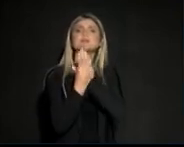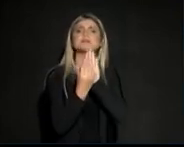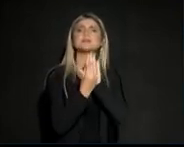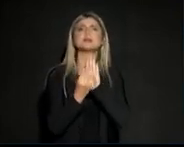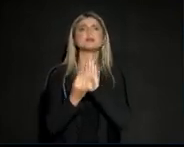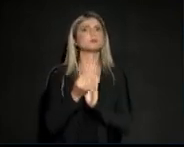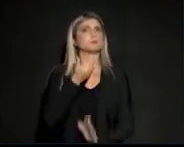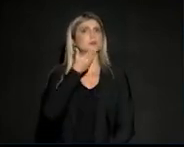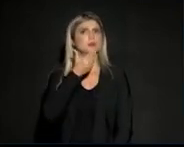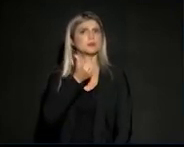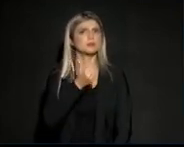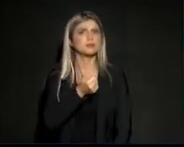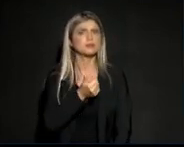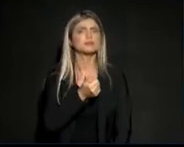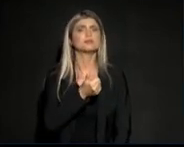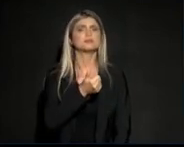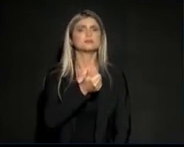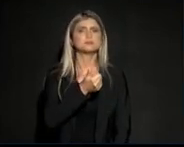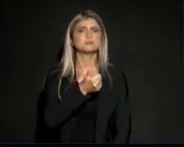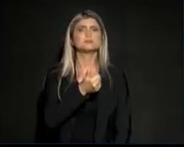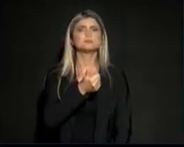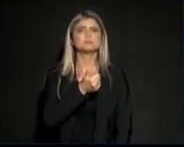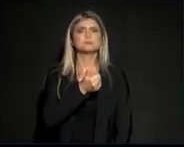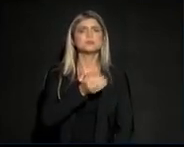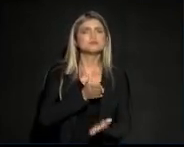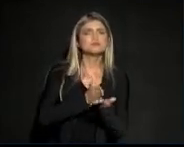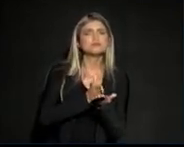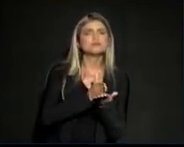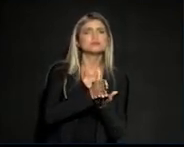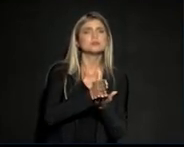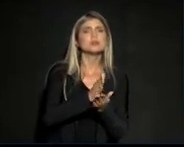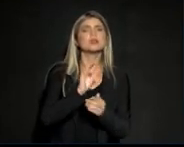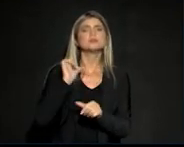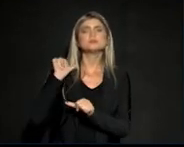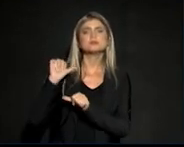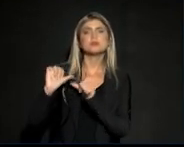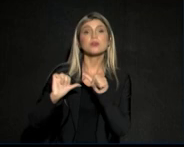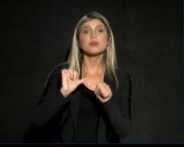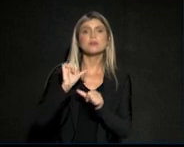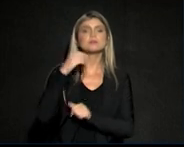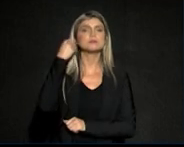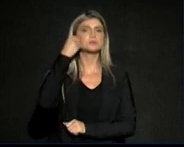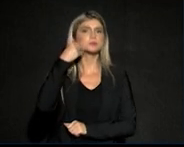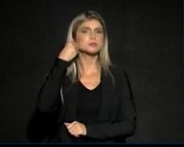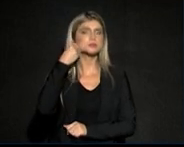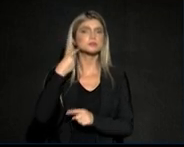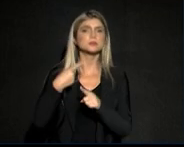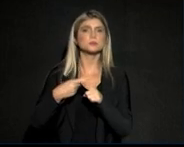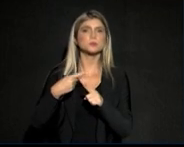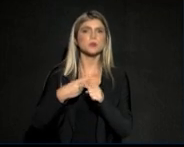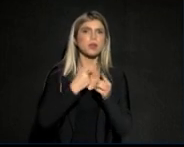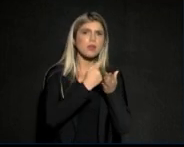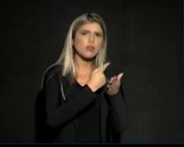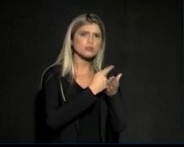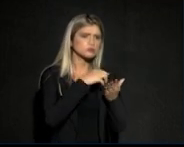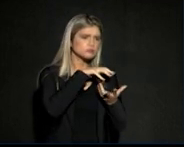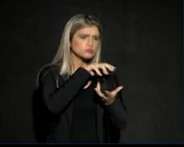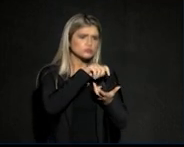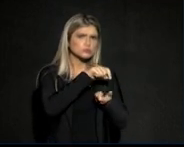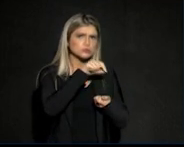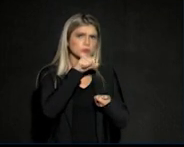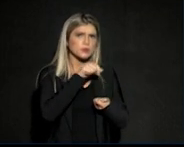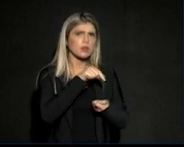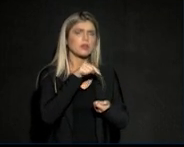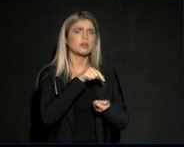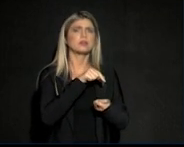eu acho que a gente a gente tem trocado muito figurinha porque se se agenda de sustentabilidade em todas as dimensões